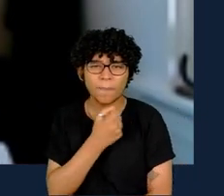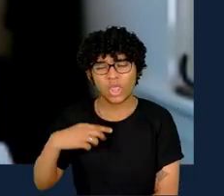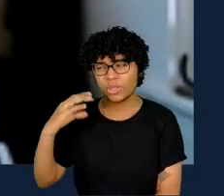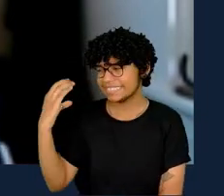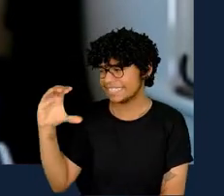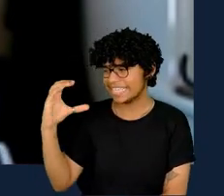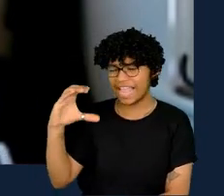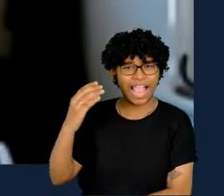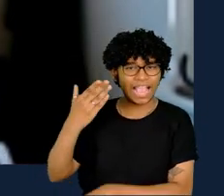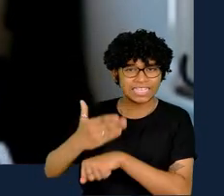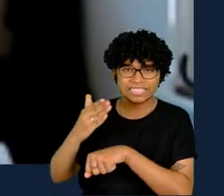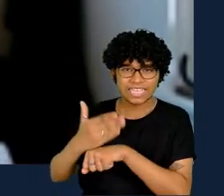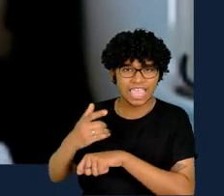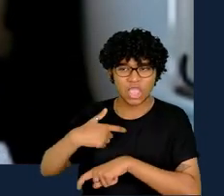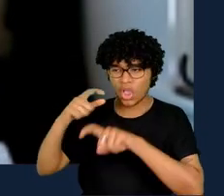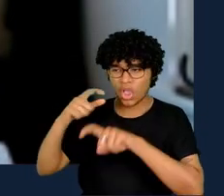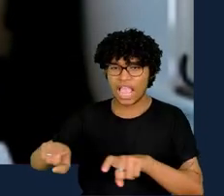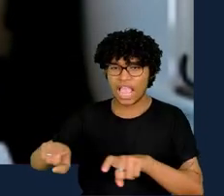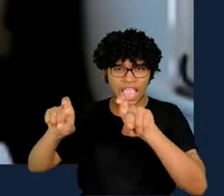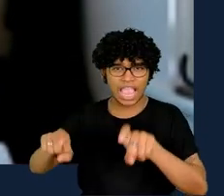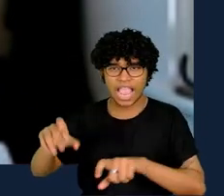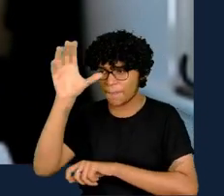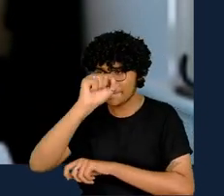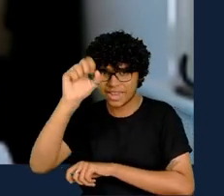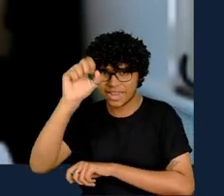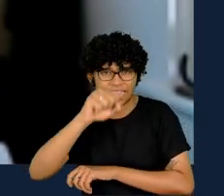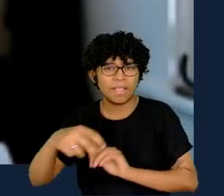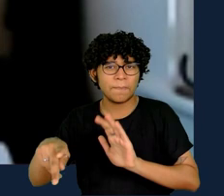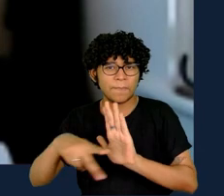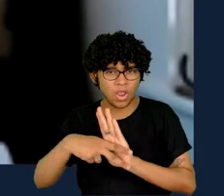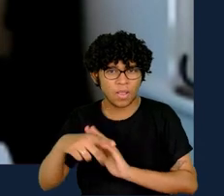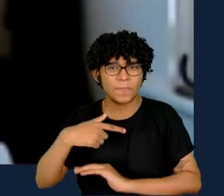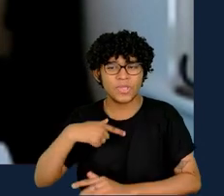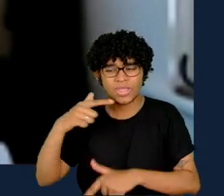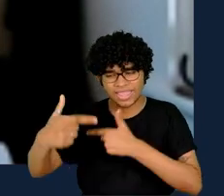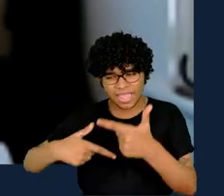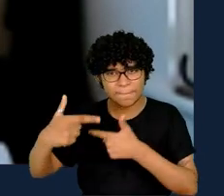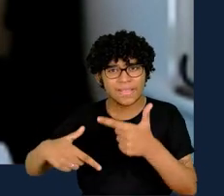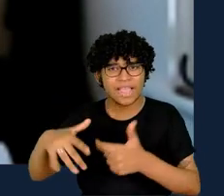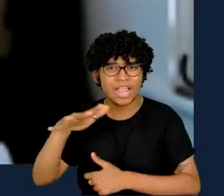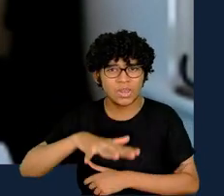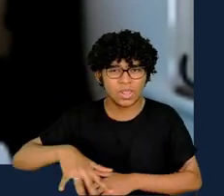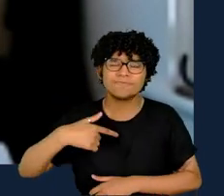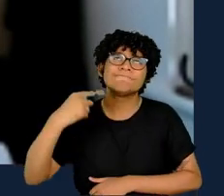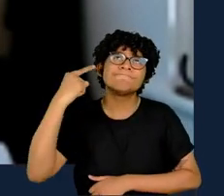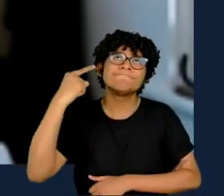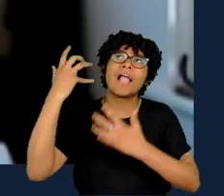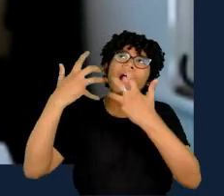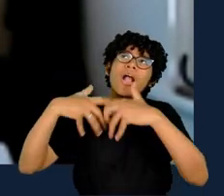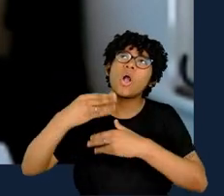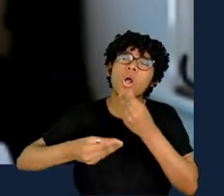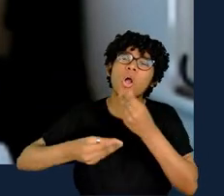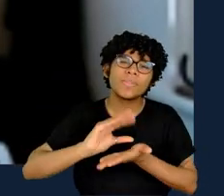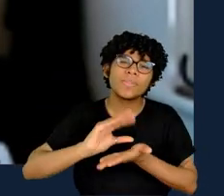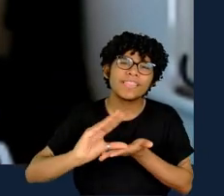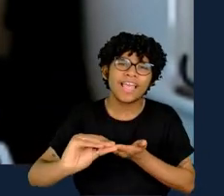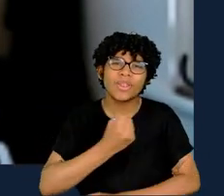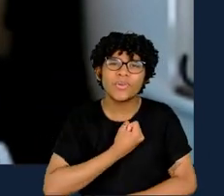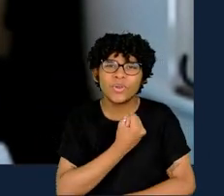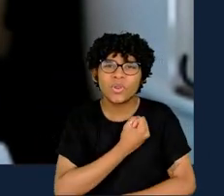eu uso machine learning, eu faço trabalho com isso, eu penso muito sobre a utilidade dos dados quantitativos, e, de